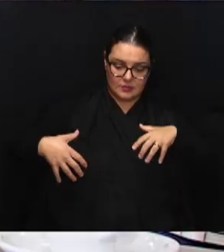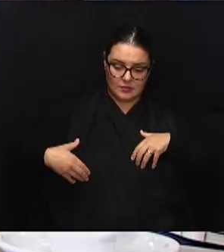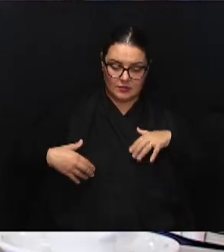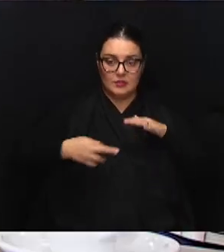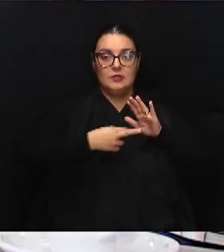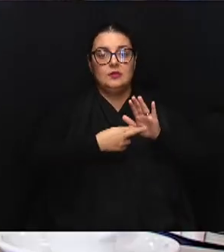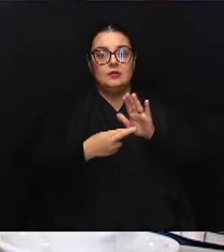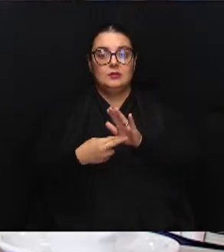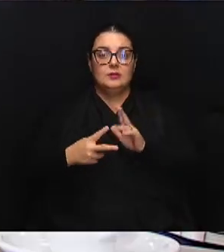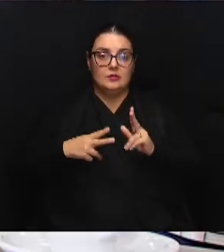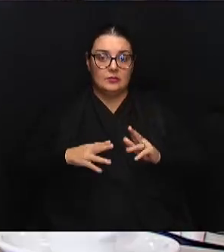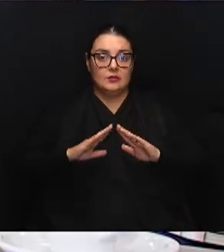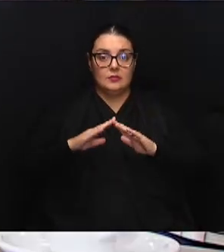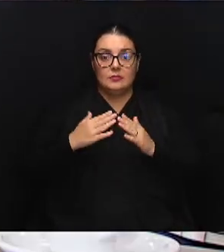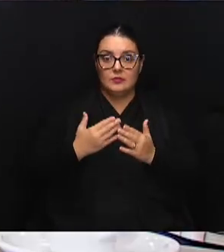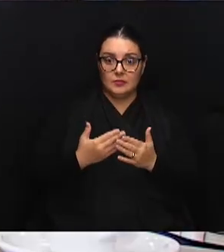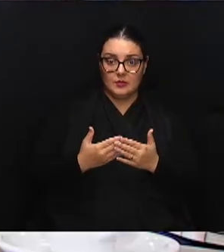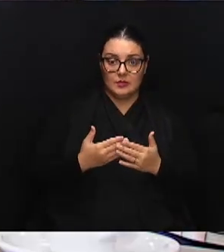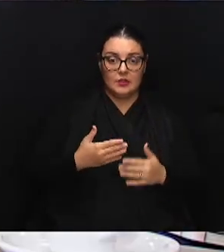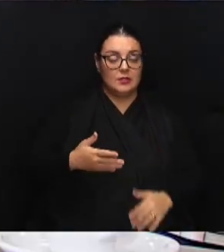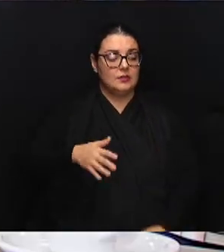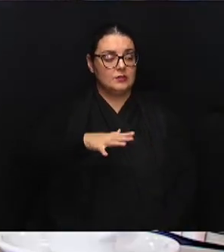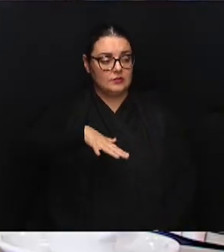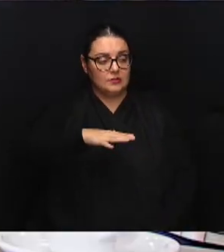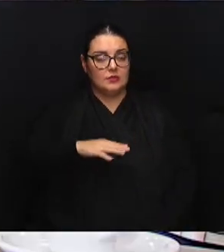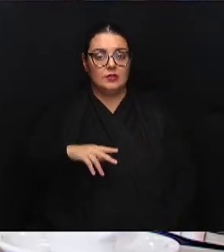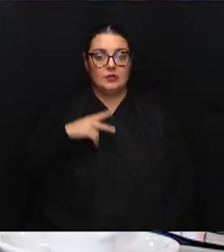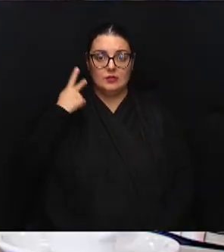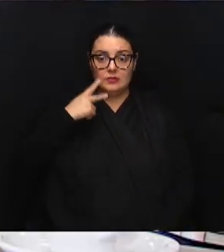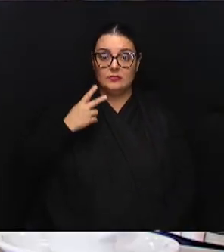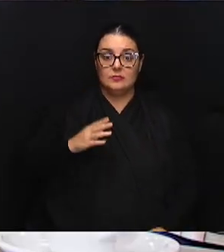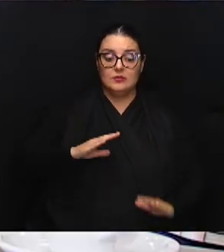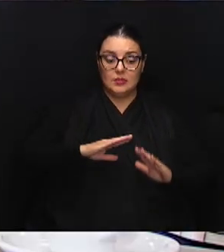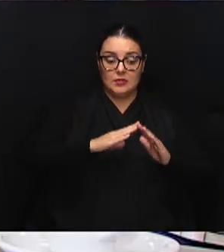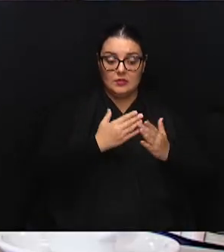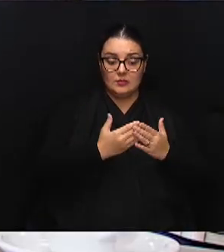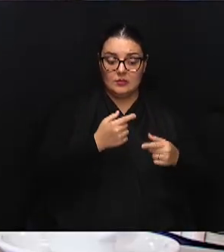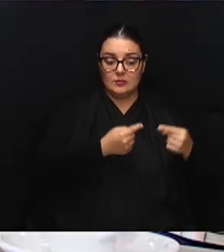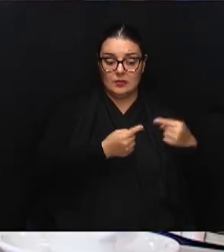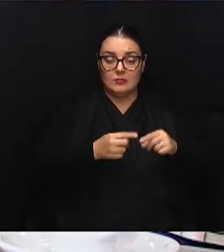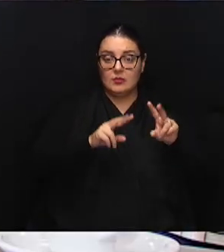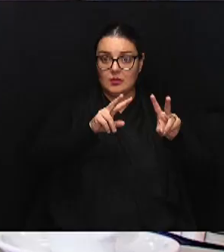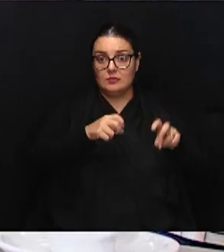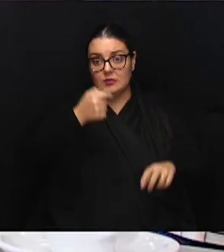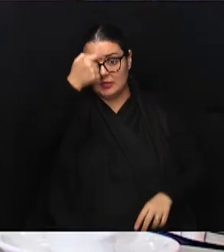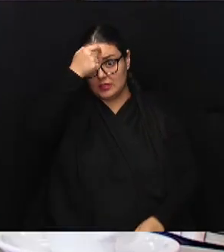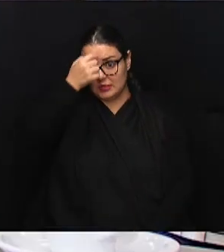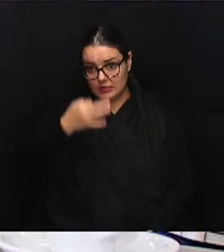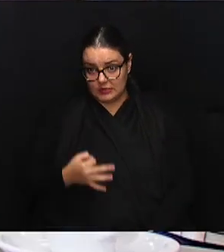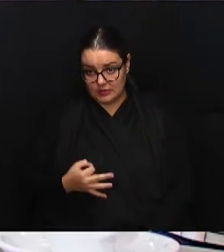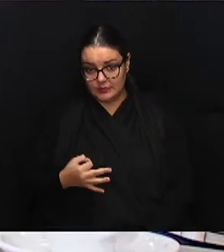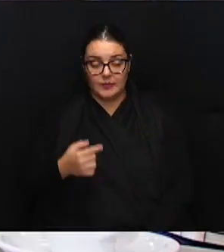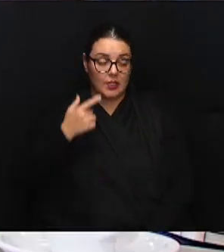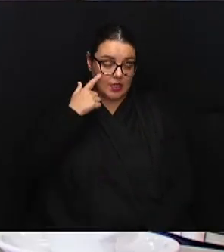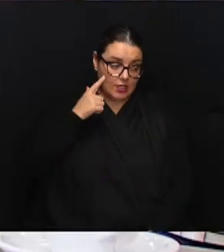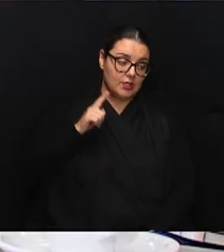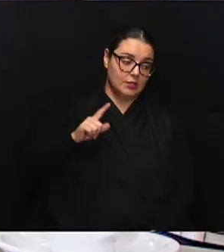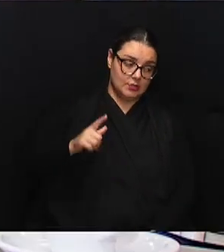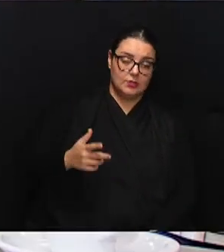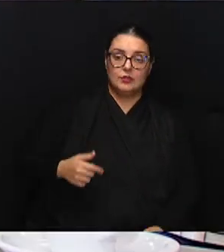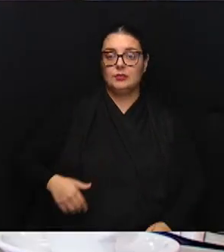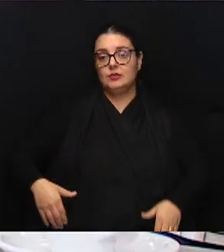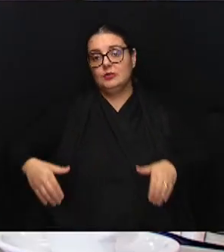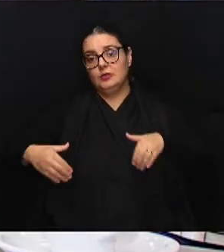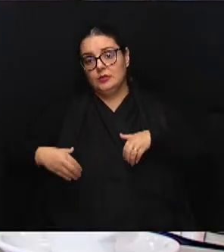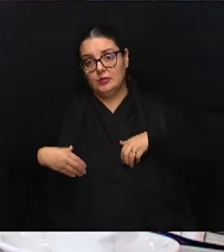escolas como vereadores, mas também a comunidade escolar debatendo esse tema cidadania. E, obviamente, na posse